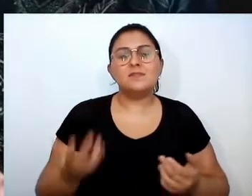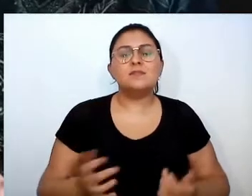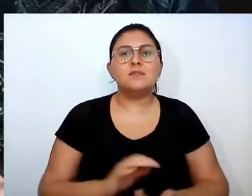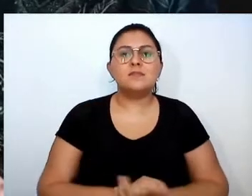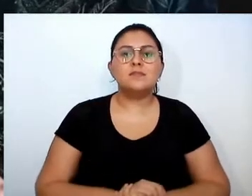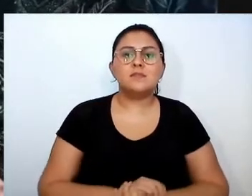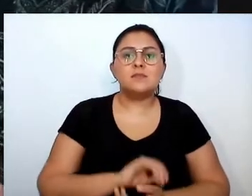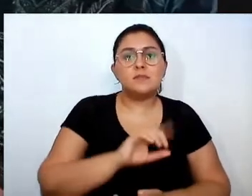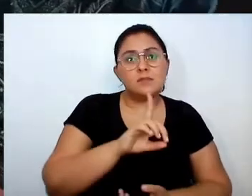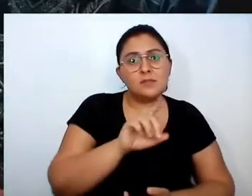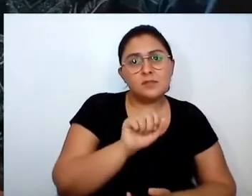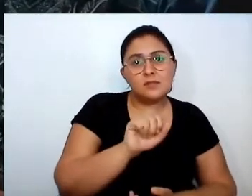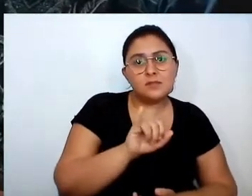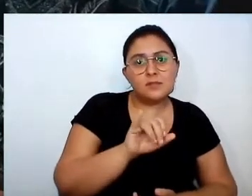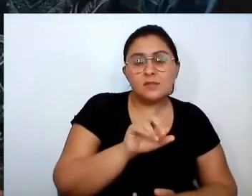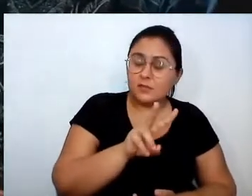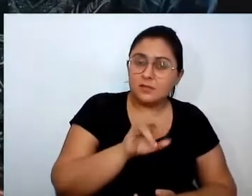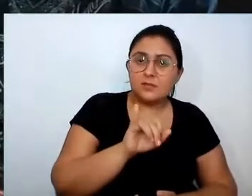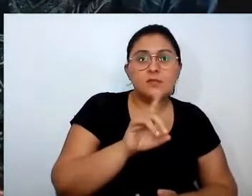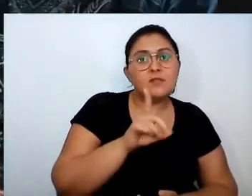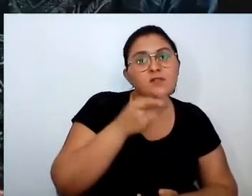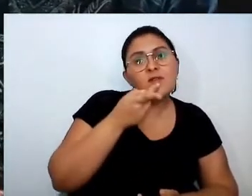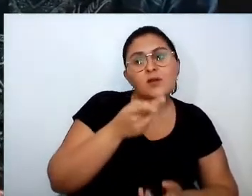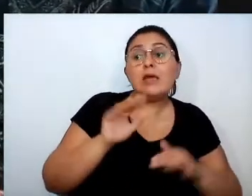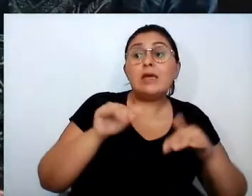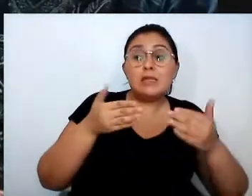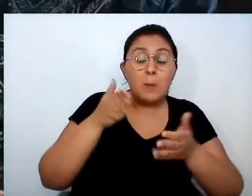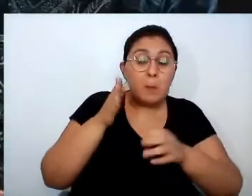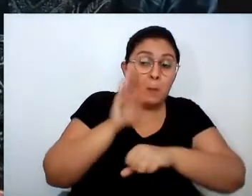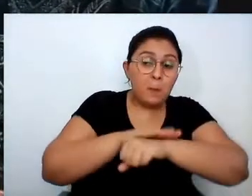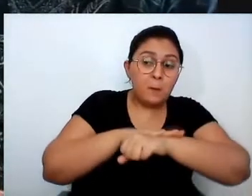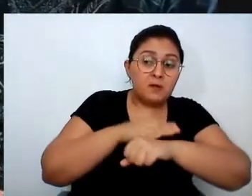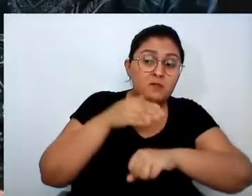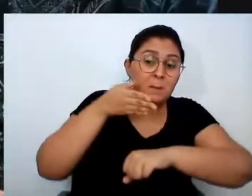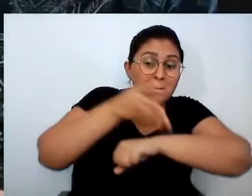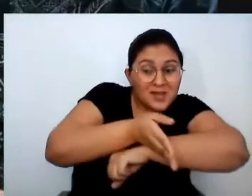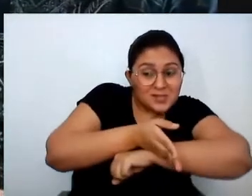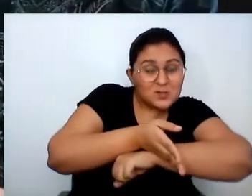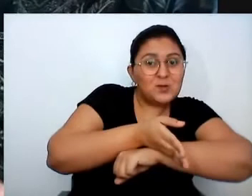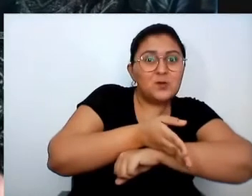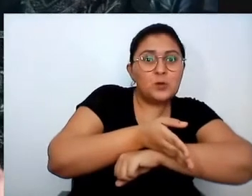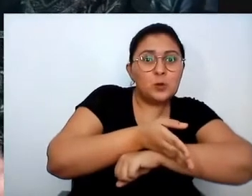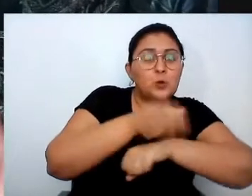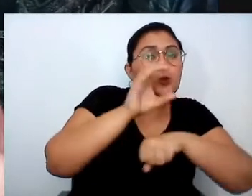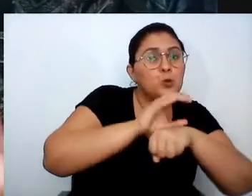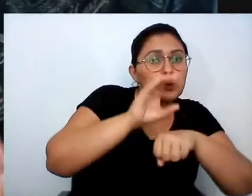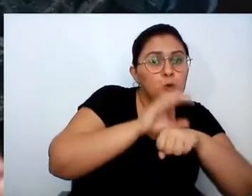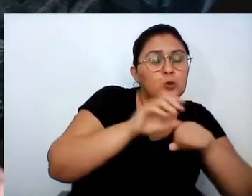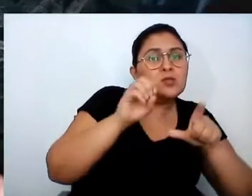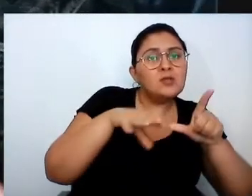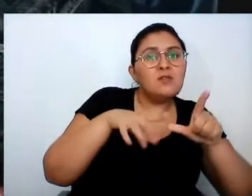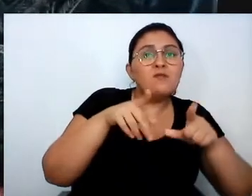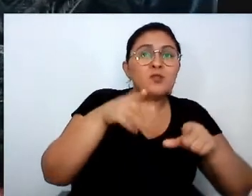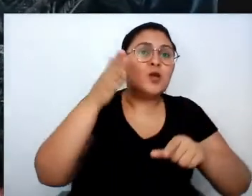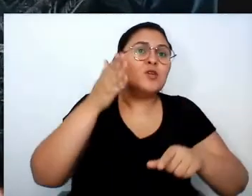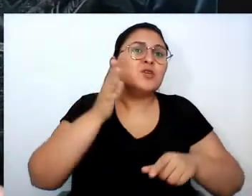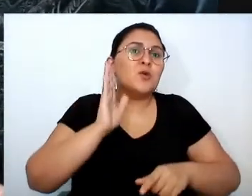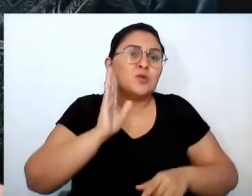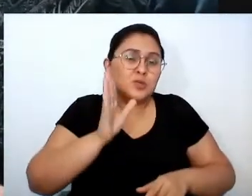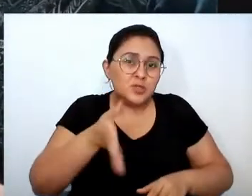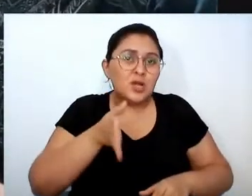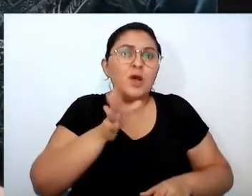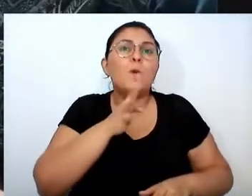você entrou na licenciatura, você já tinha um contato prévio com a equipe do Sembraim, né? Com os monitores, Isso, sim, sim. com